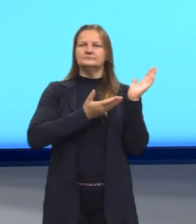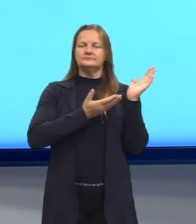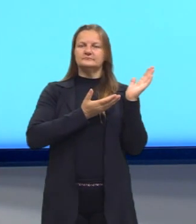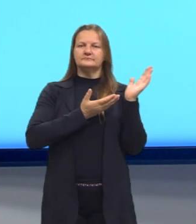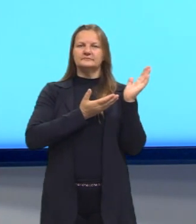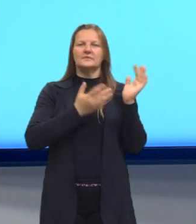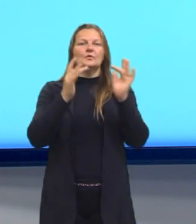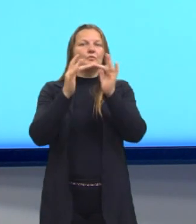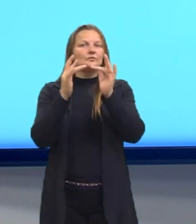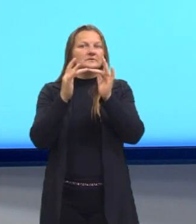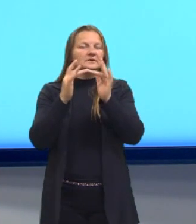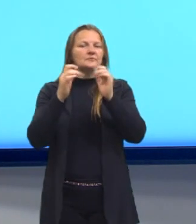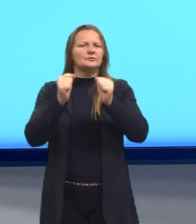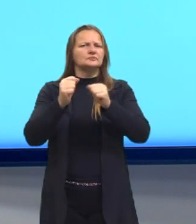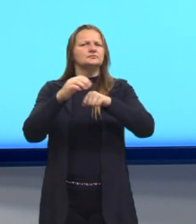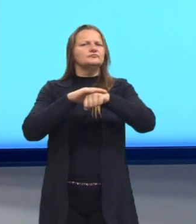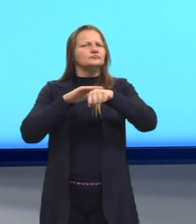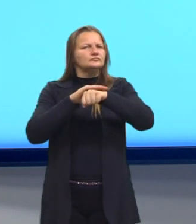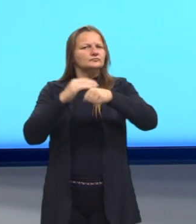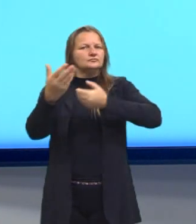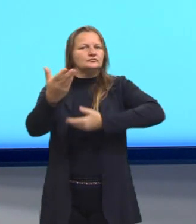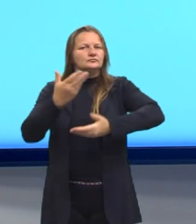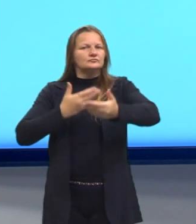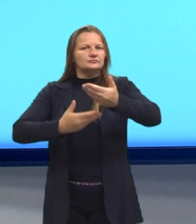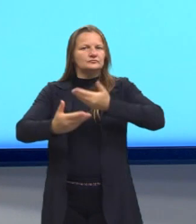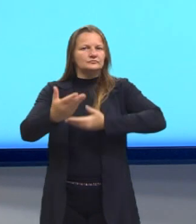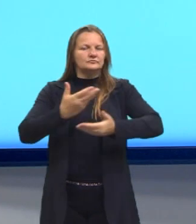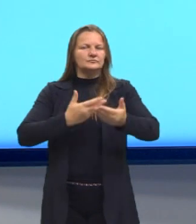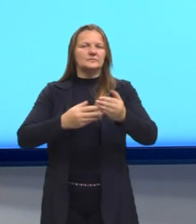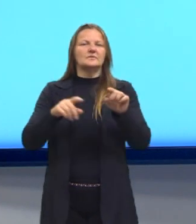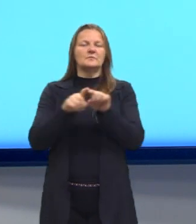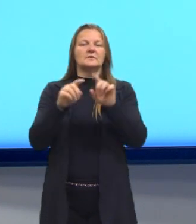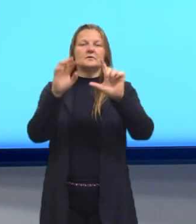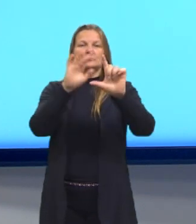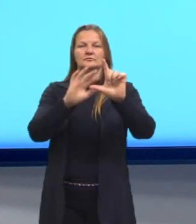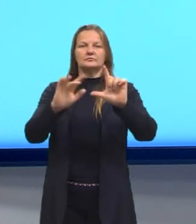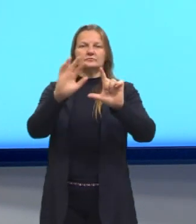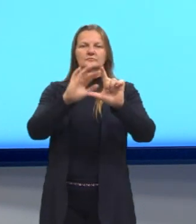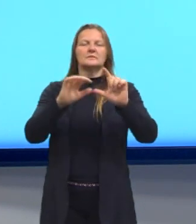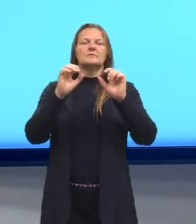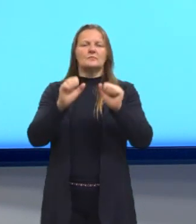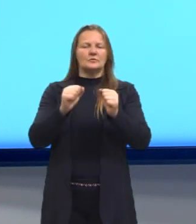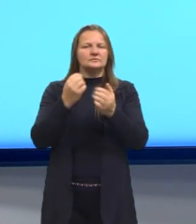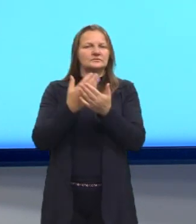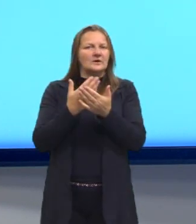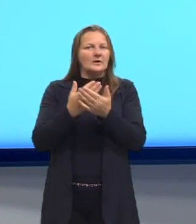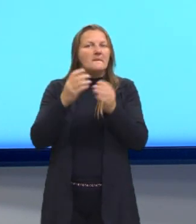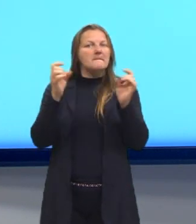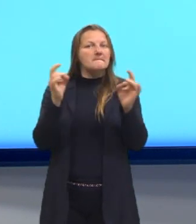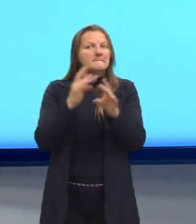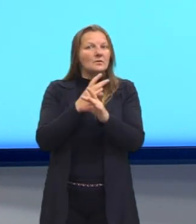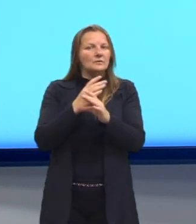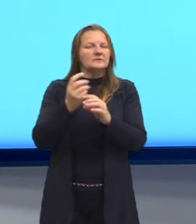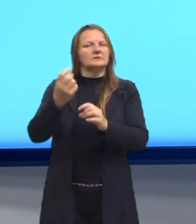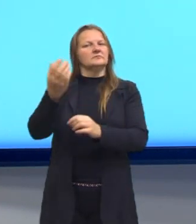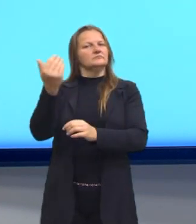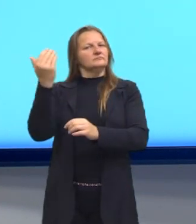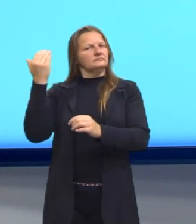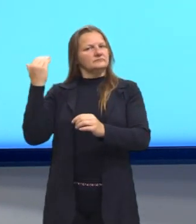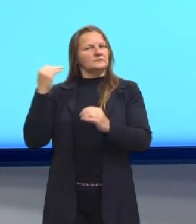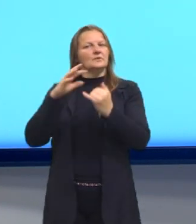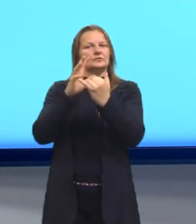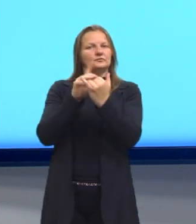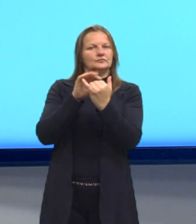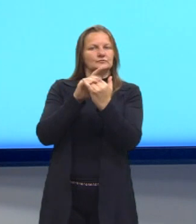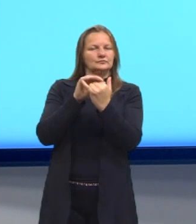contato, deixar alguma sugestão. E ali no QR Code vocês podem assistir as aulas que já estão disponíveis lá no